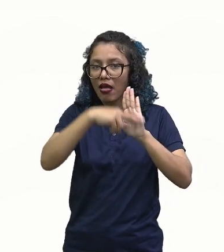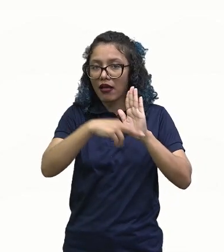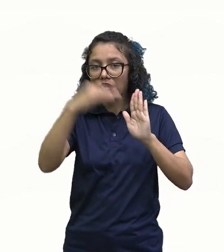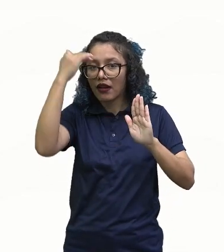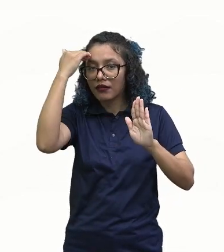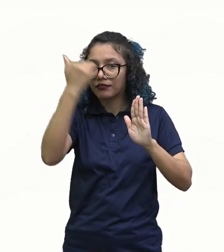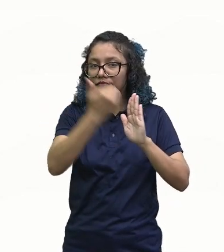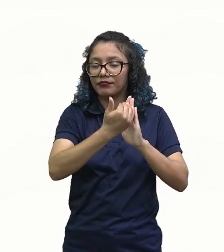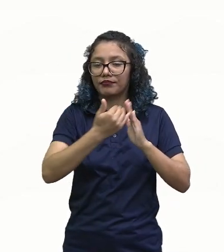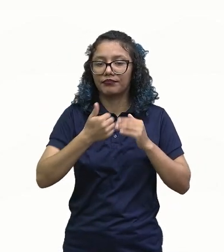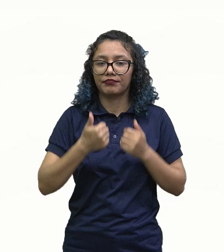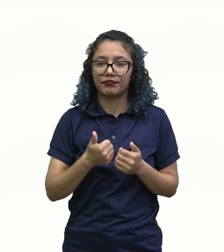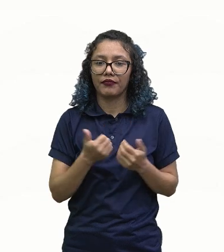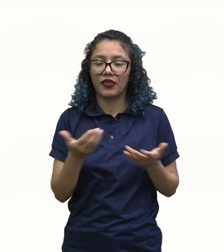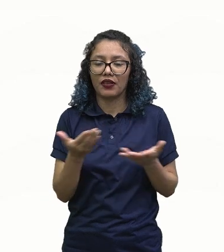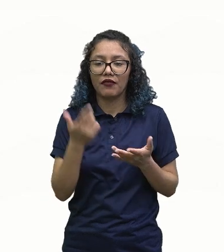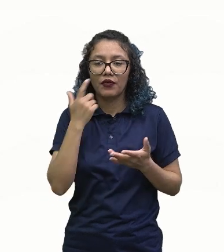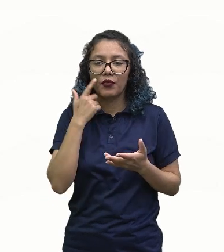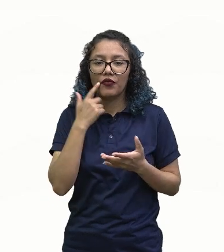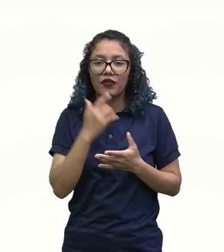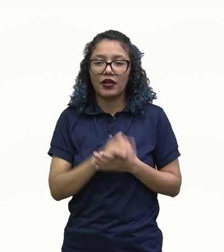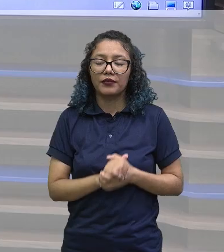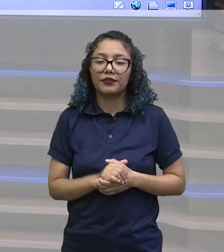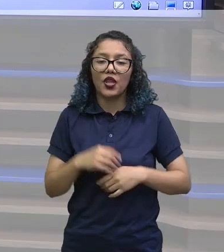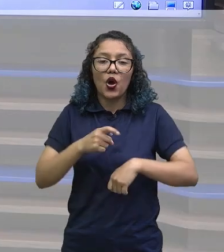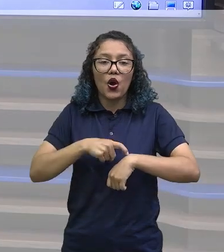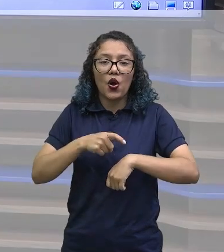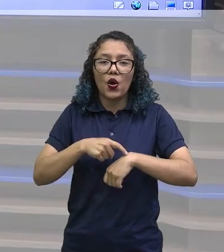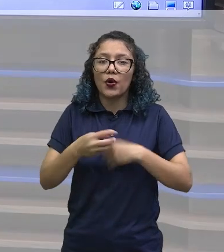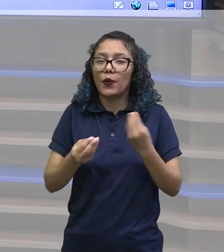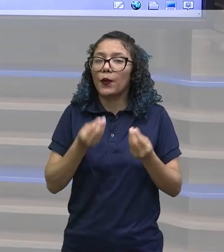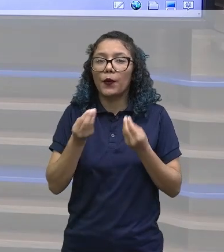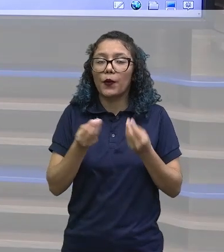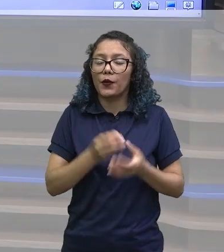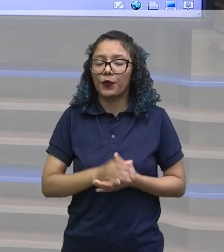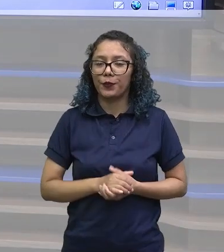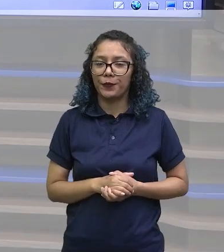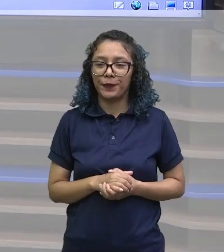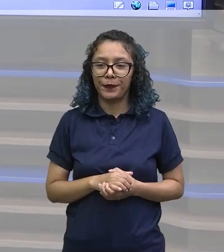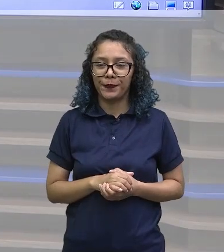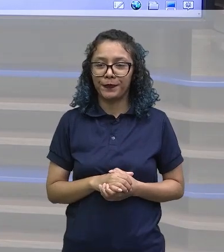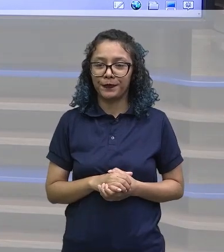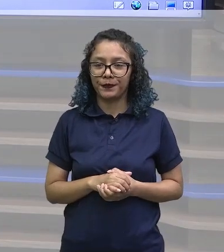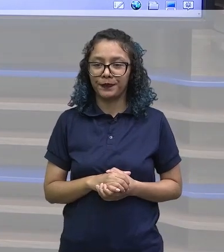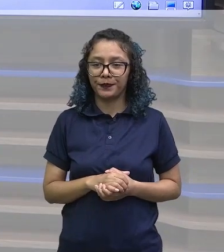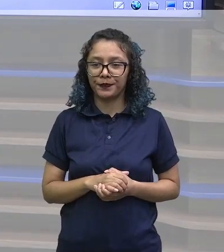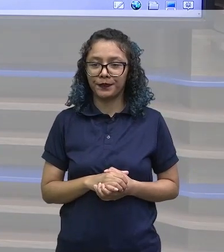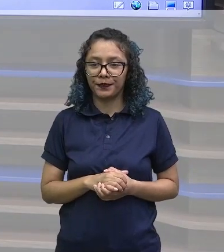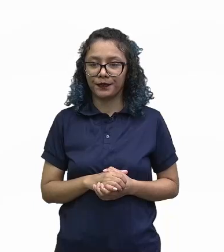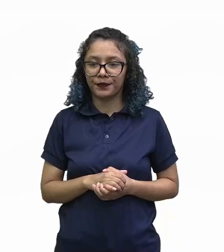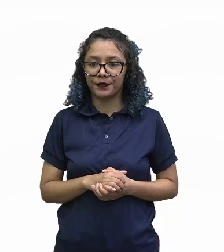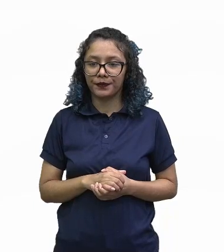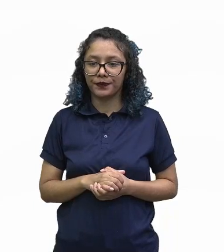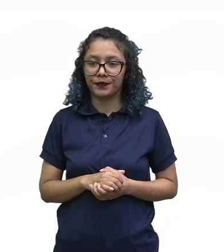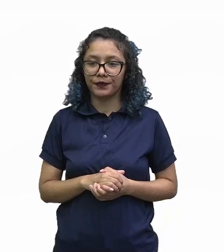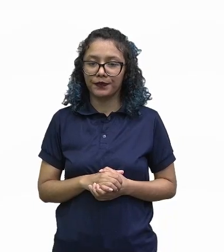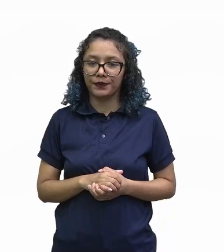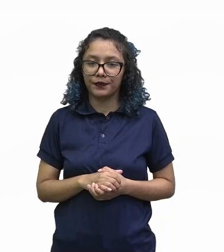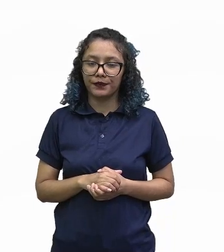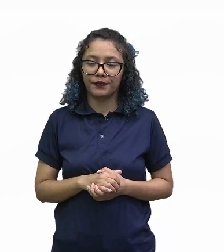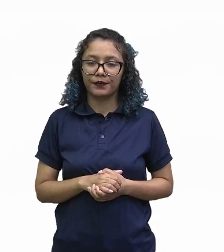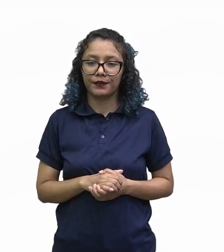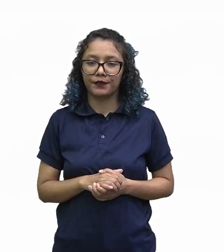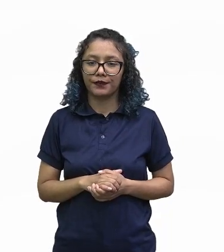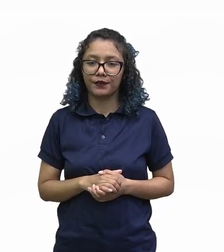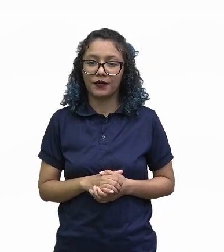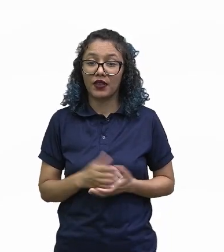tá? Agora com indicação de horas, vamos ver. Vamos ver os exemplos com a indicação de